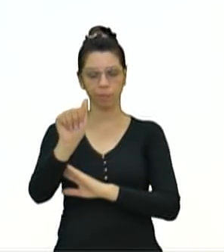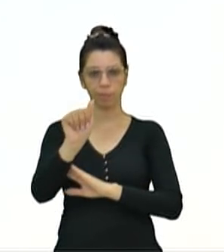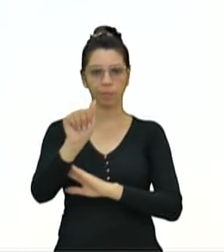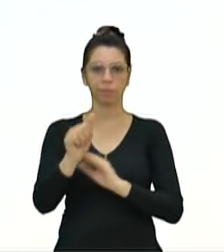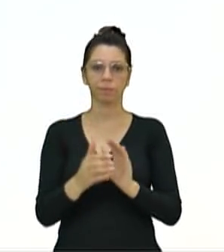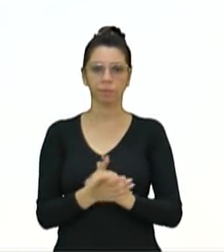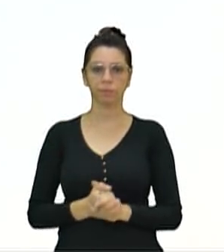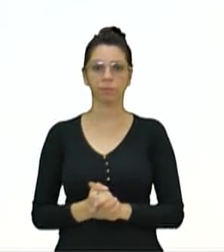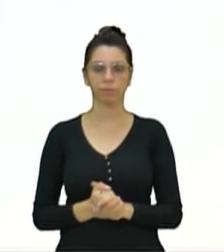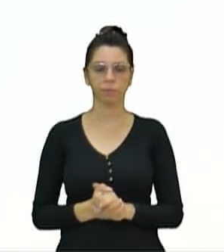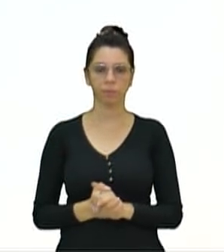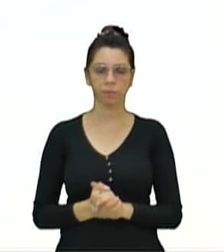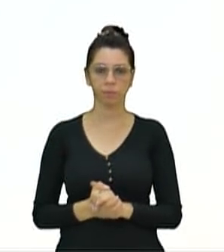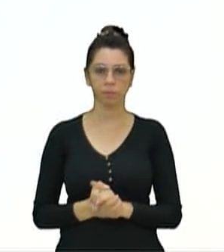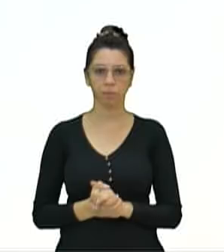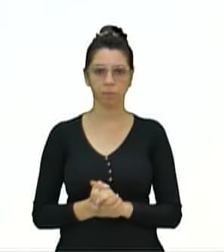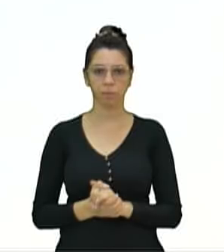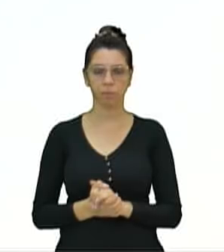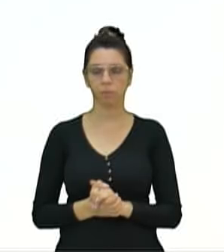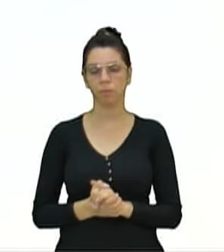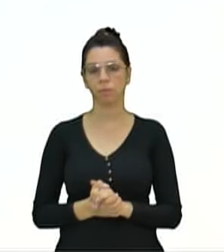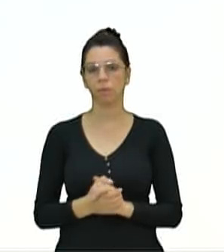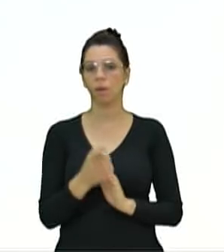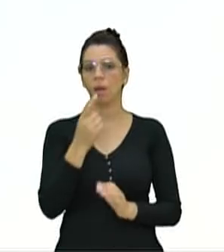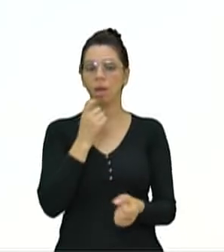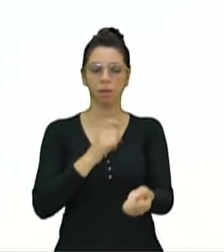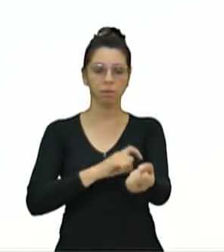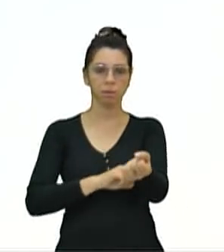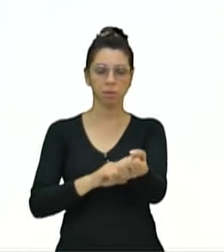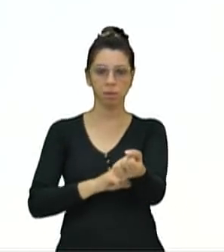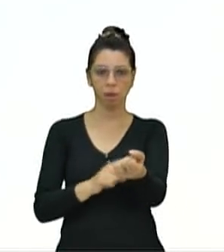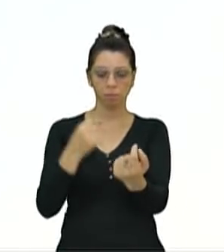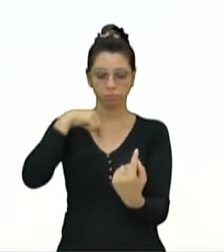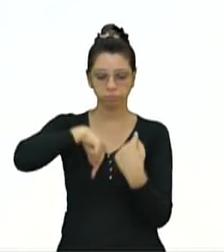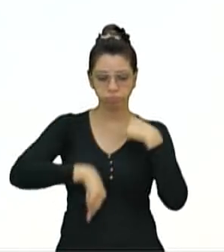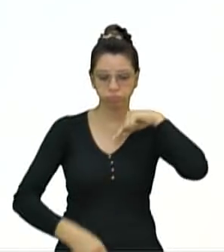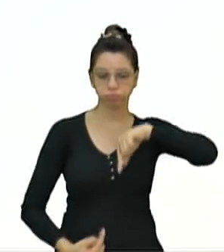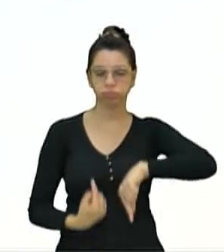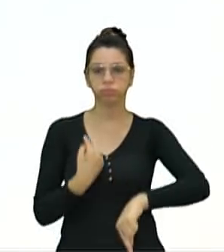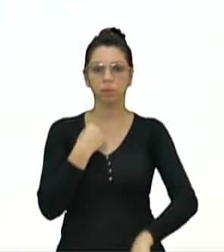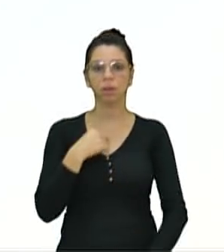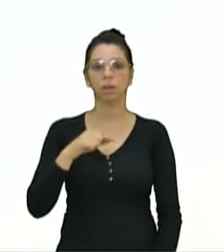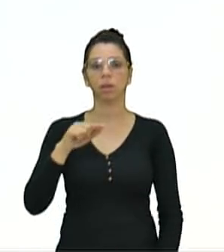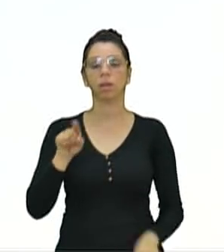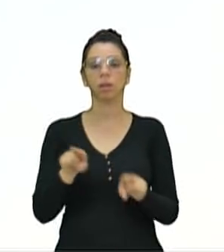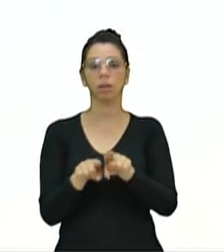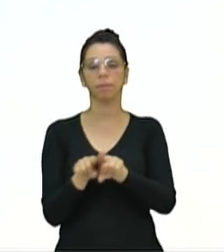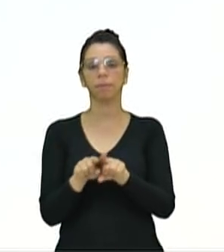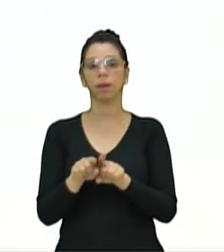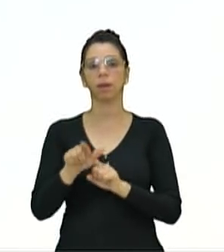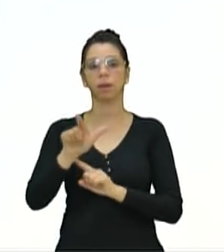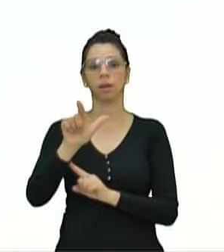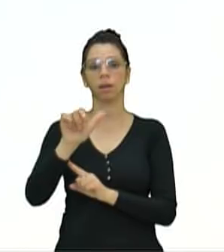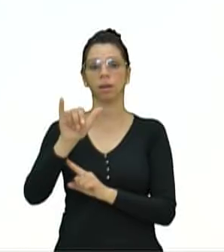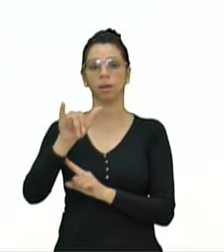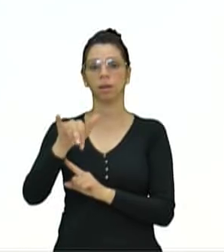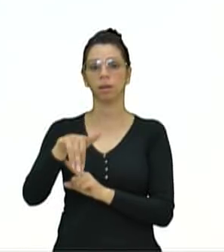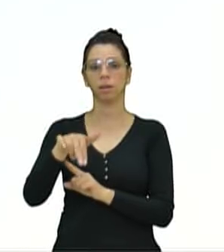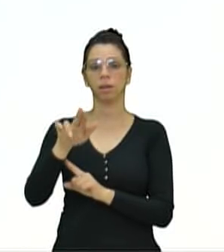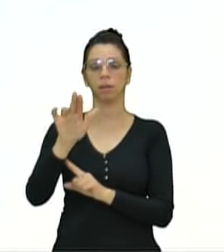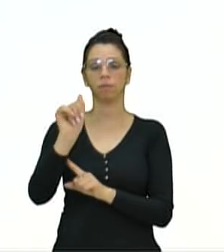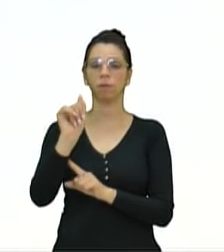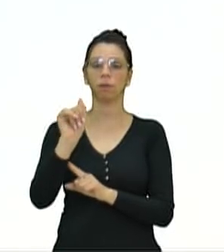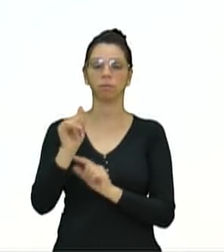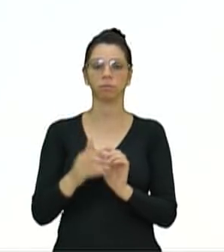seguinte: transportar sangue e linfa. Você vai dizer se é verdadeira ou falsa, vai anotar aí no seu material.